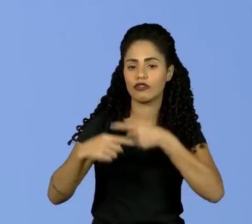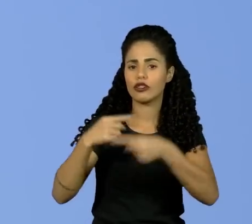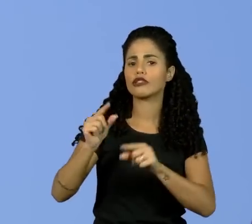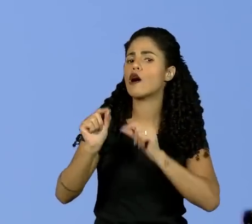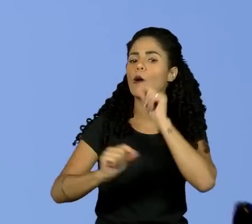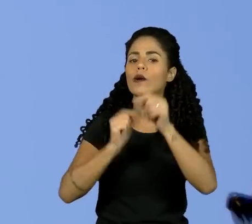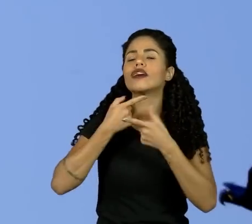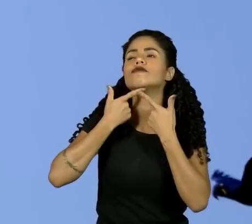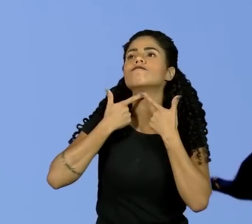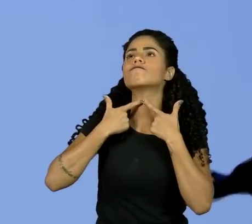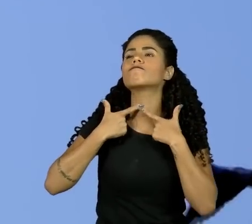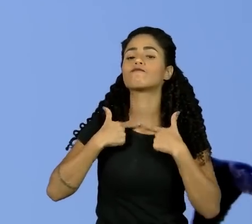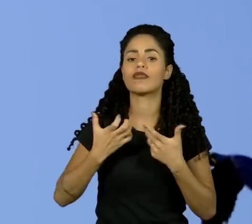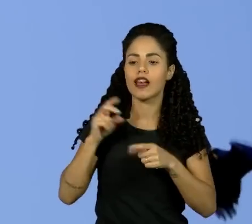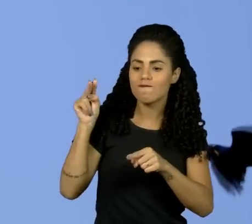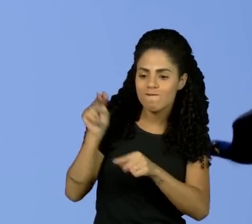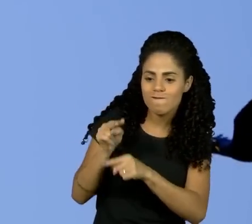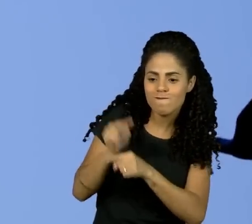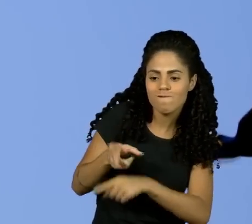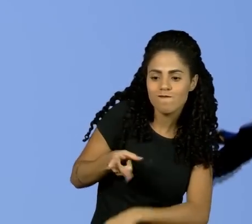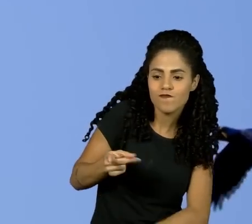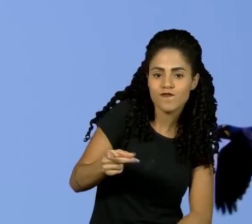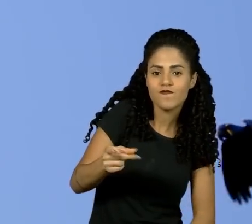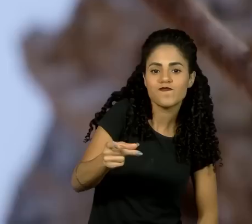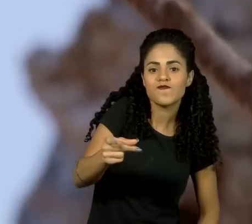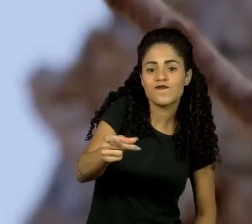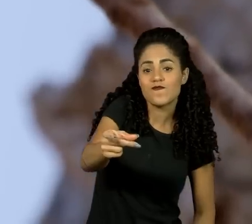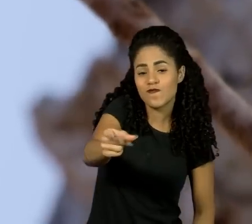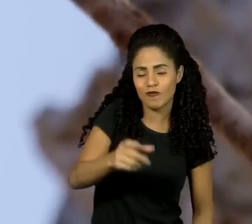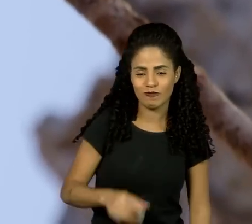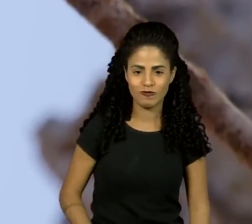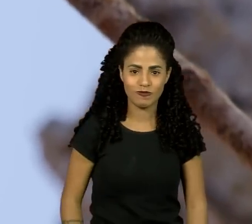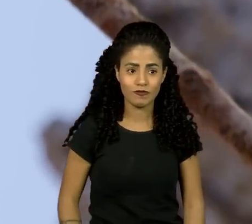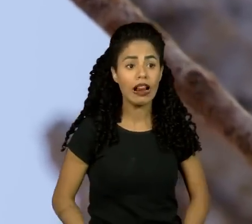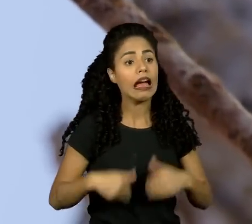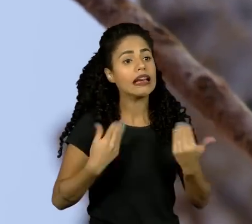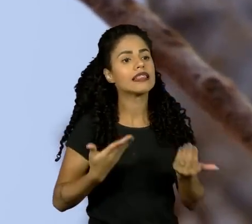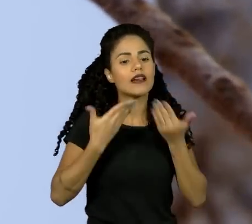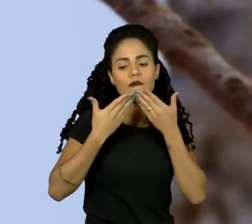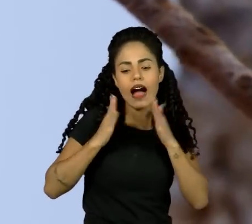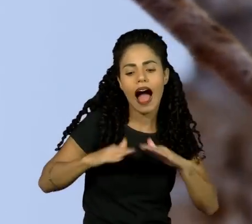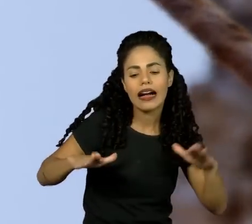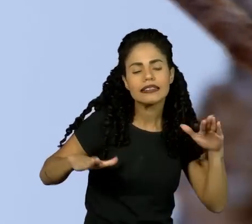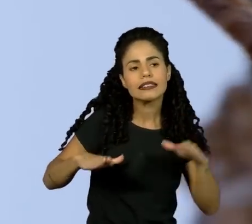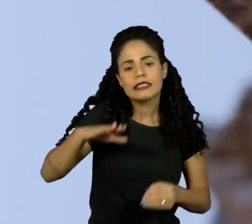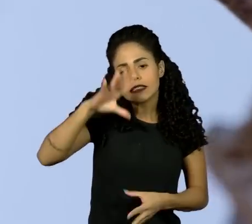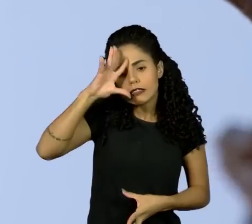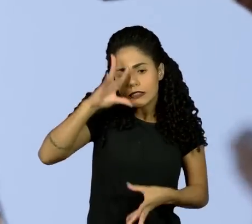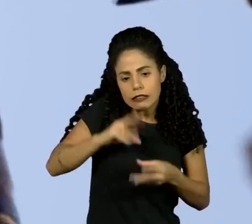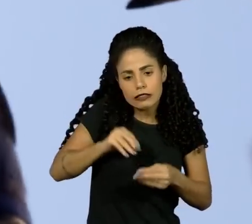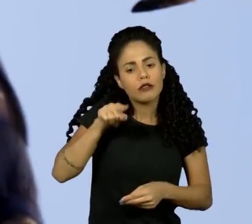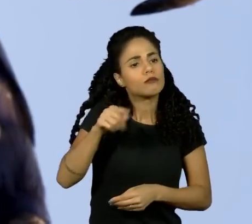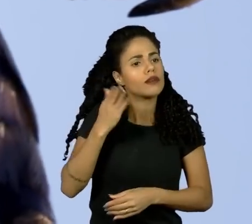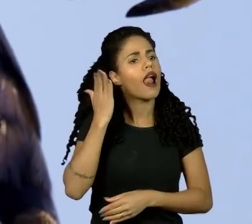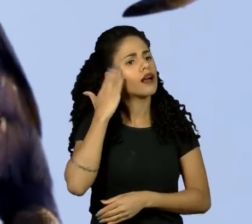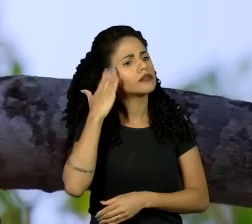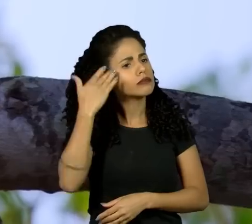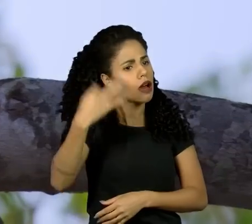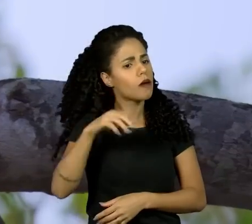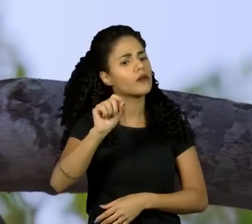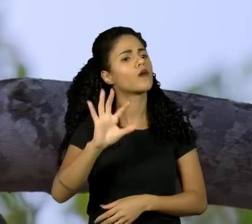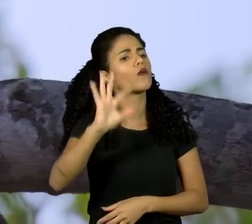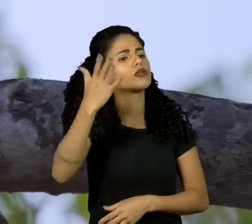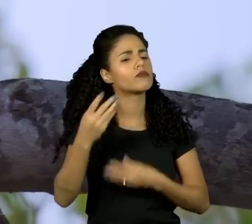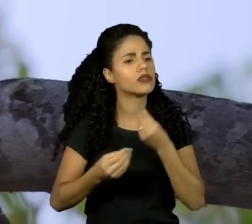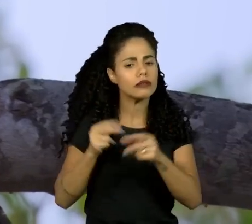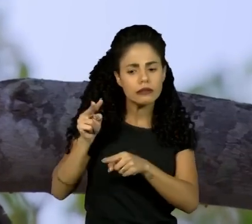a vontade de proteger a natureza. As crianças, elas têm conhecimento de que esses problemas ambientais estão acontecendo, mas